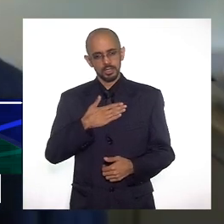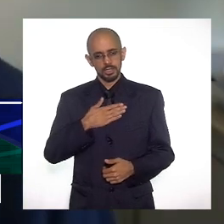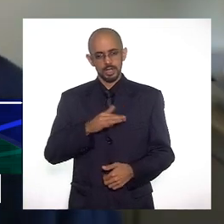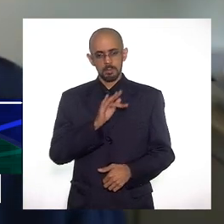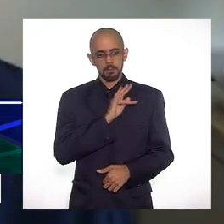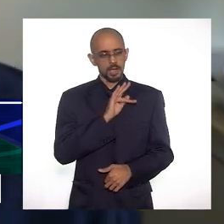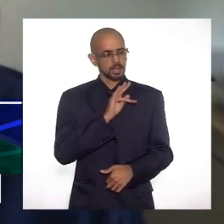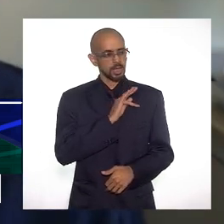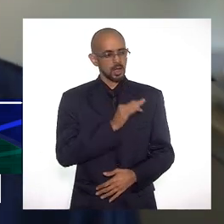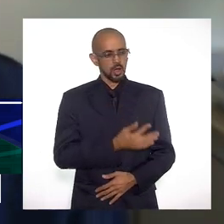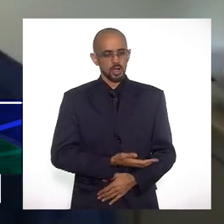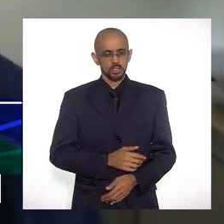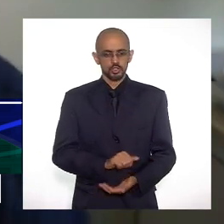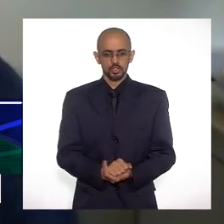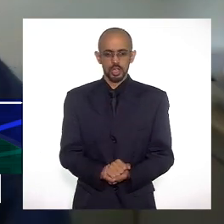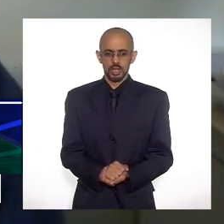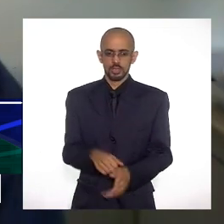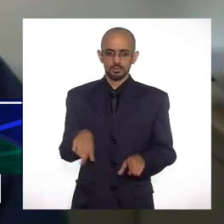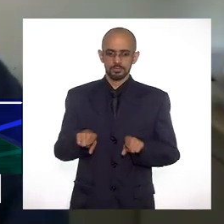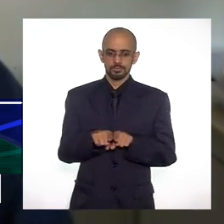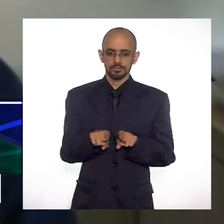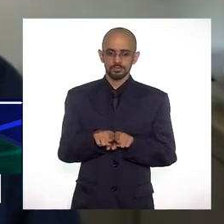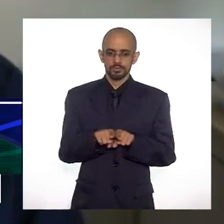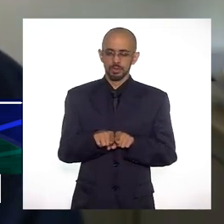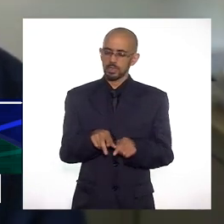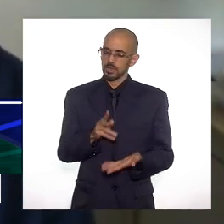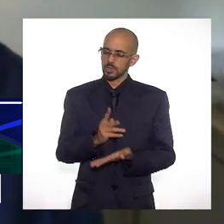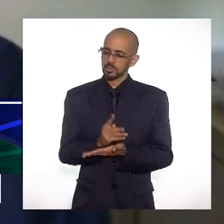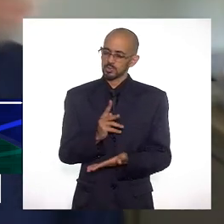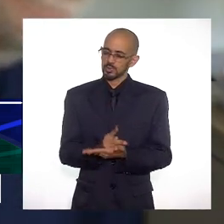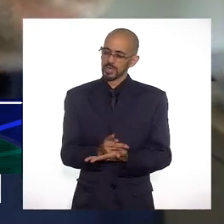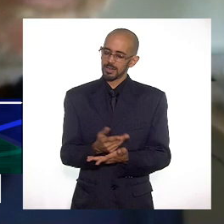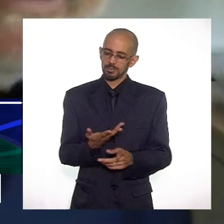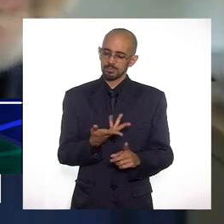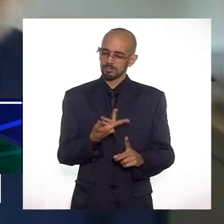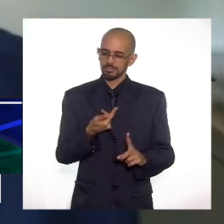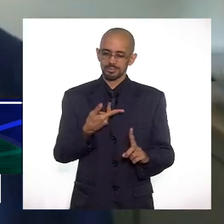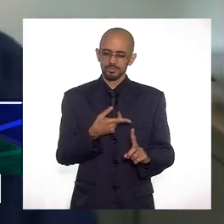Marta Rocha e o sempre litigante